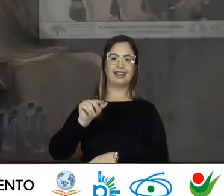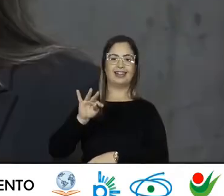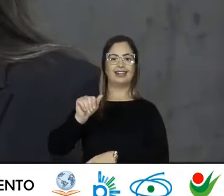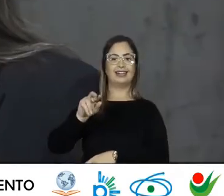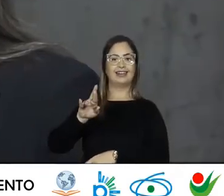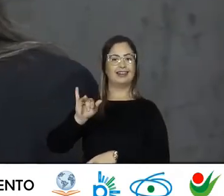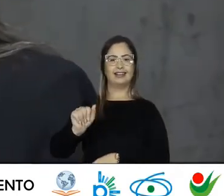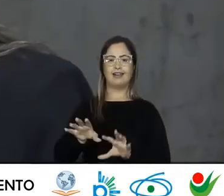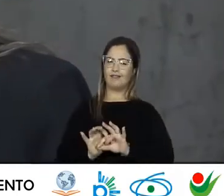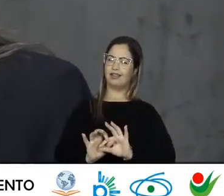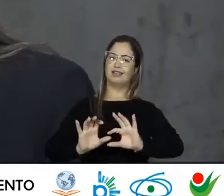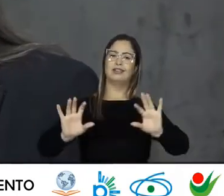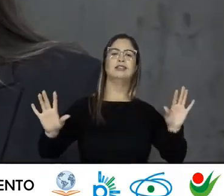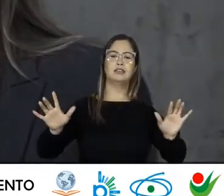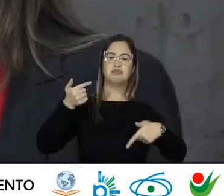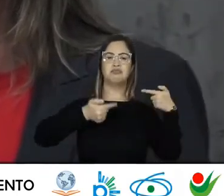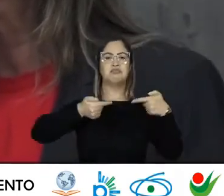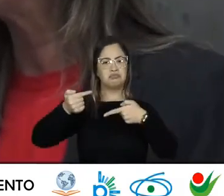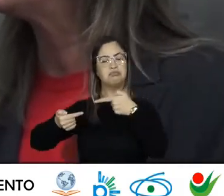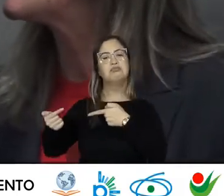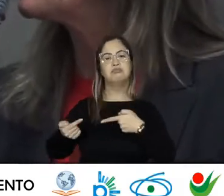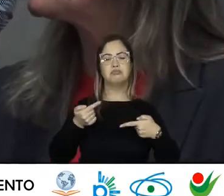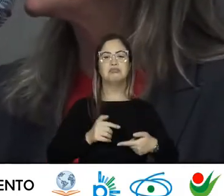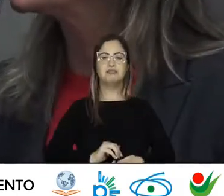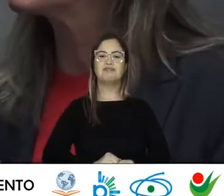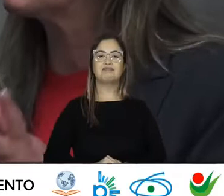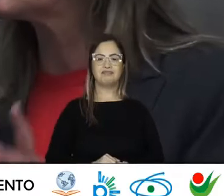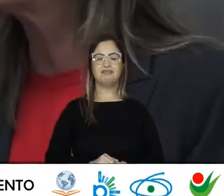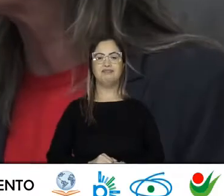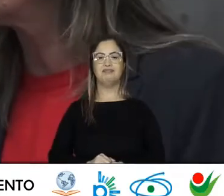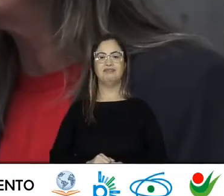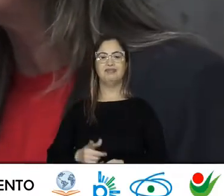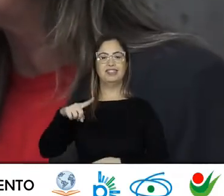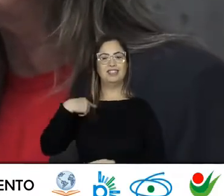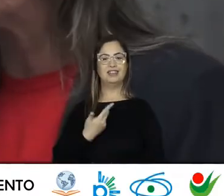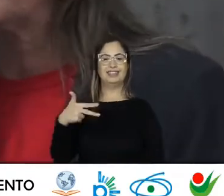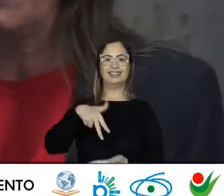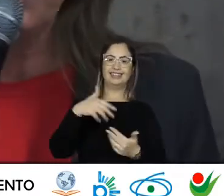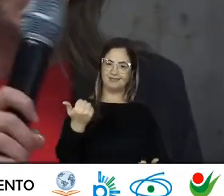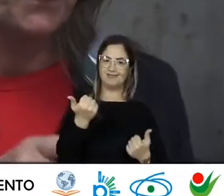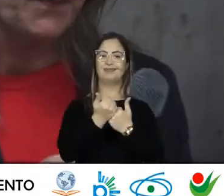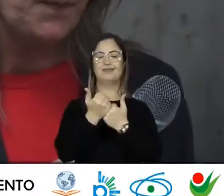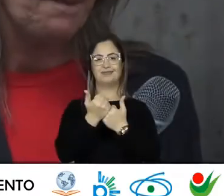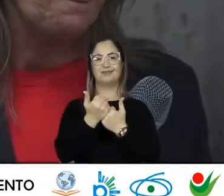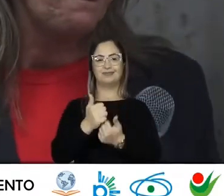Fique à vontade Para Para a sua Colocação E nós estamos aqui Para apoiá-la Tá